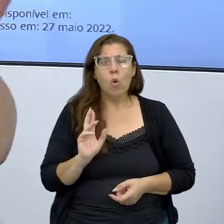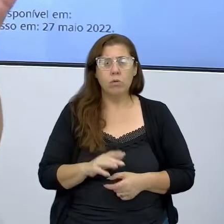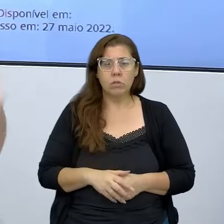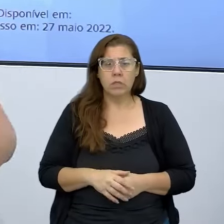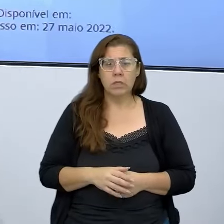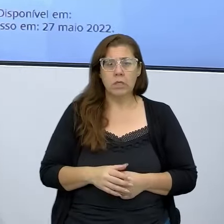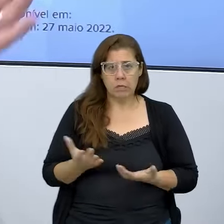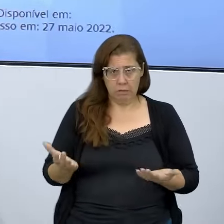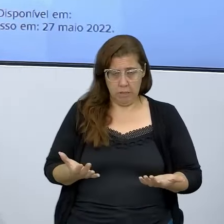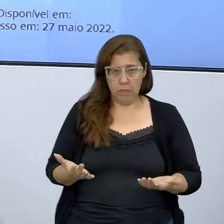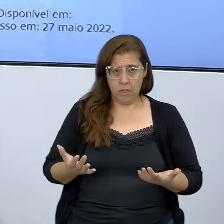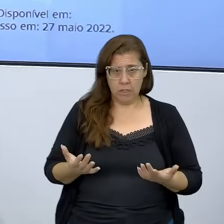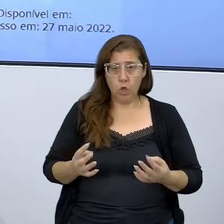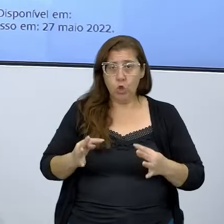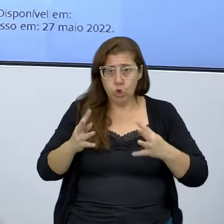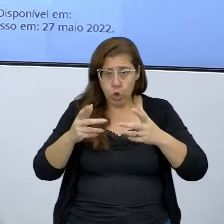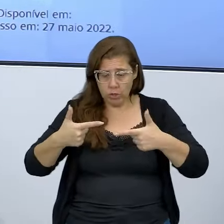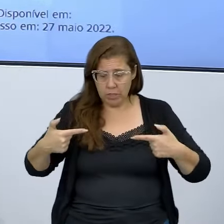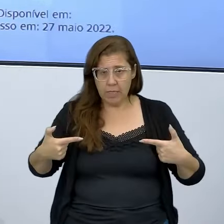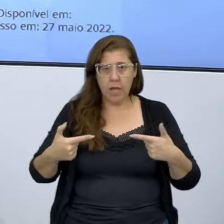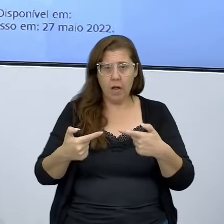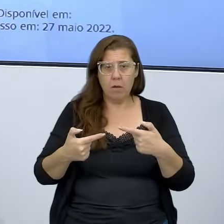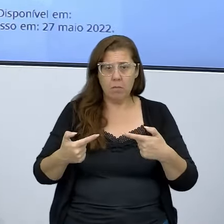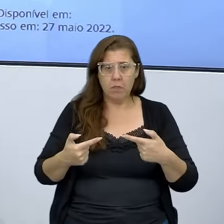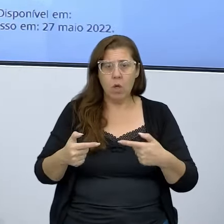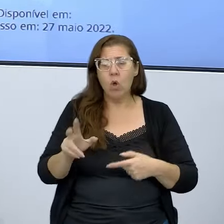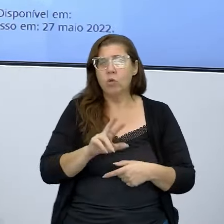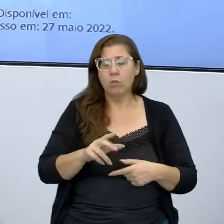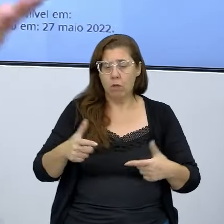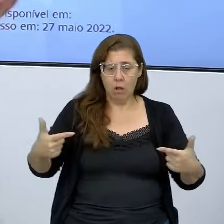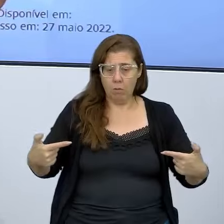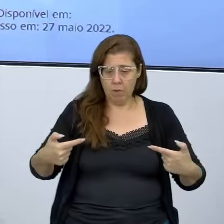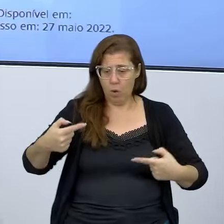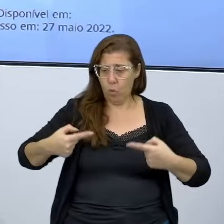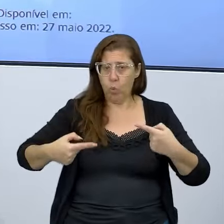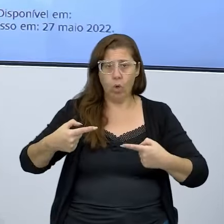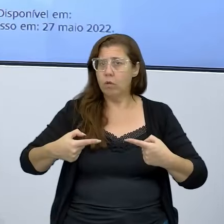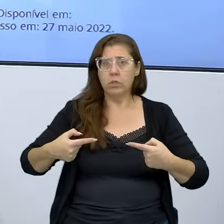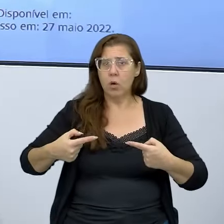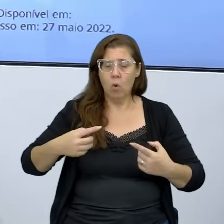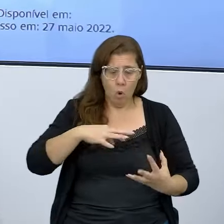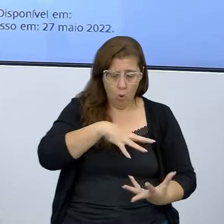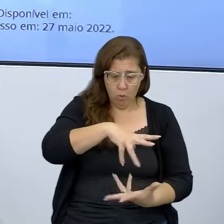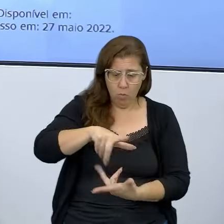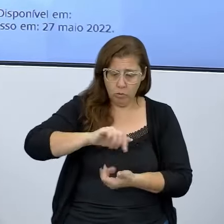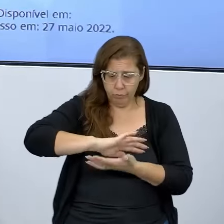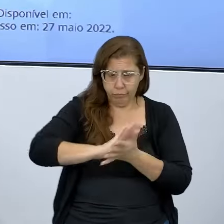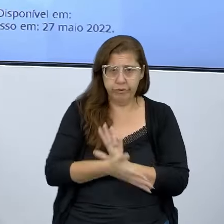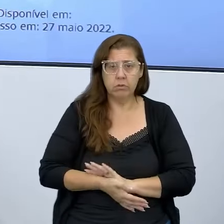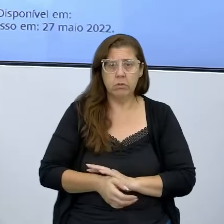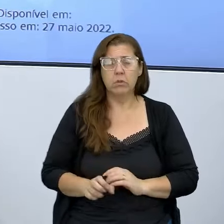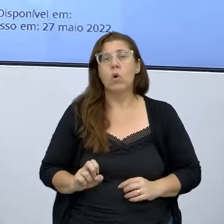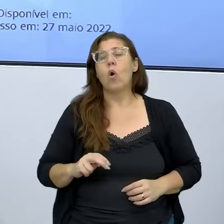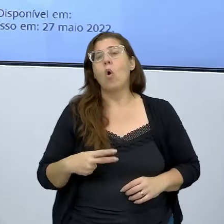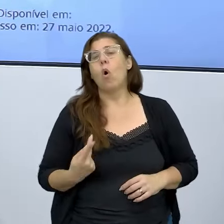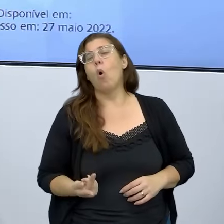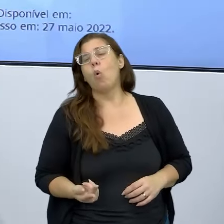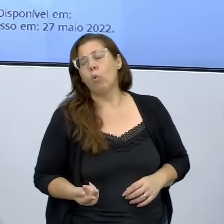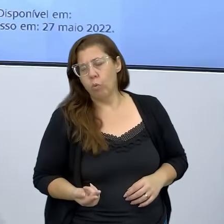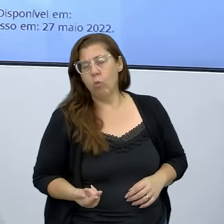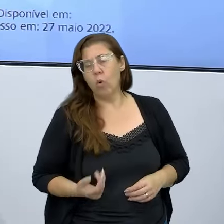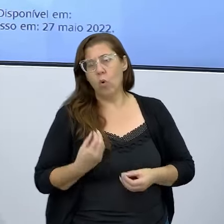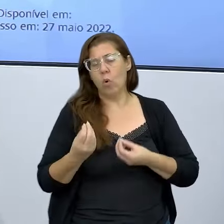e a Rússia decidirem jogar todas as armas nucleares que eles têm, mano, não é uma treta entre eles, acabou o mundo, né? Ou depredação ambiental, tipo, como